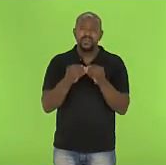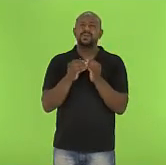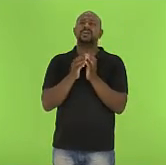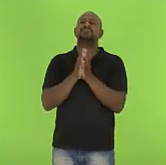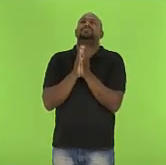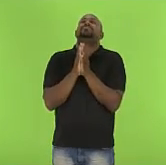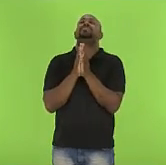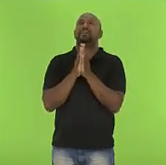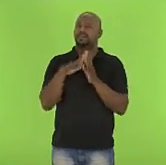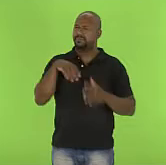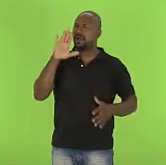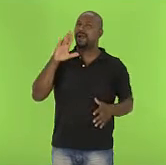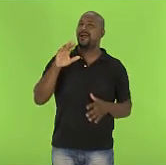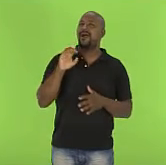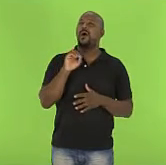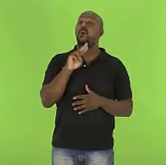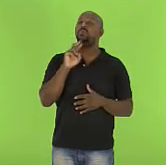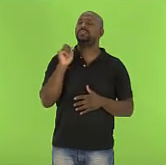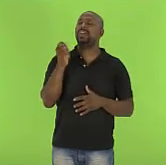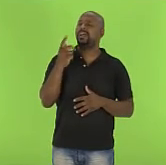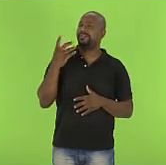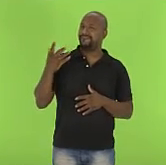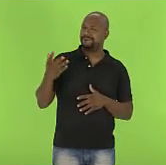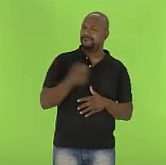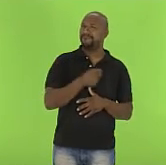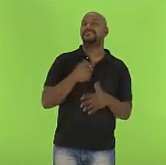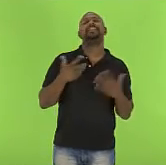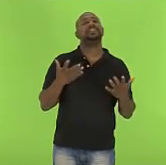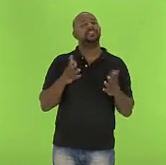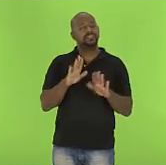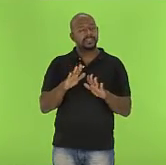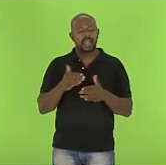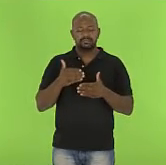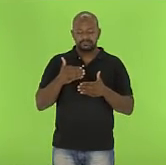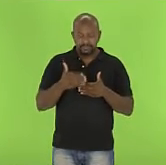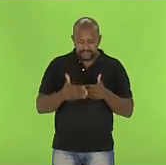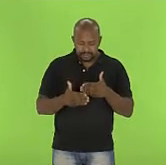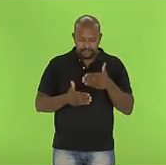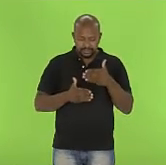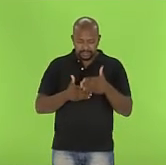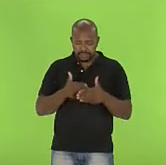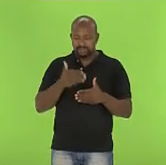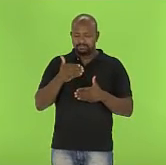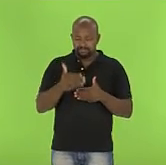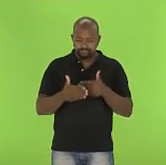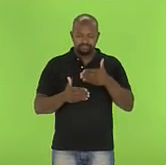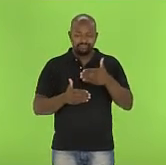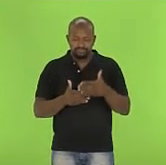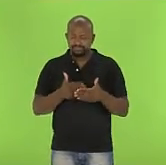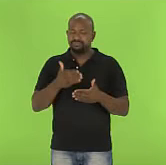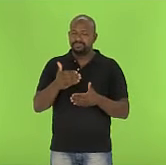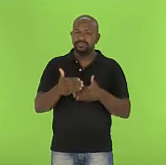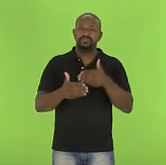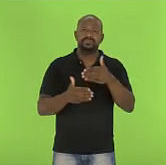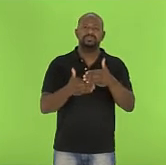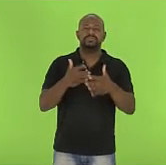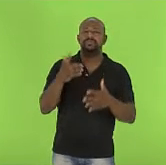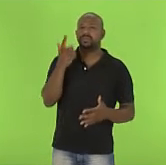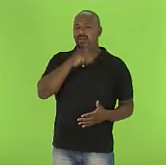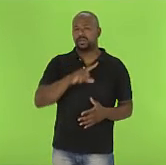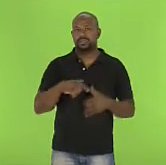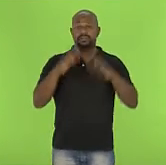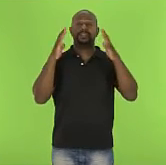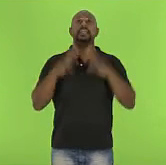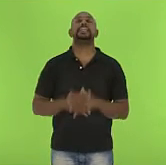inteiro é muito mais ousado ainda. Então a gente está dando um passo de cada vez. A gente está movimentando, né? Para a